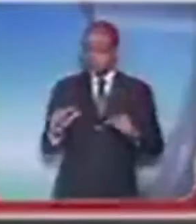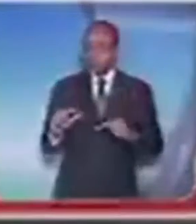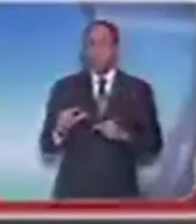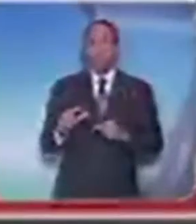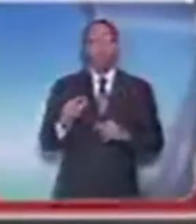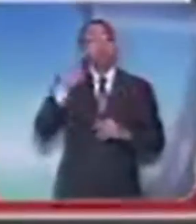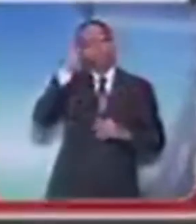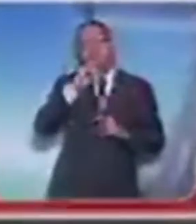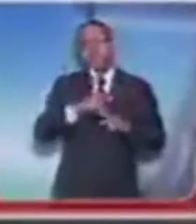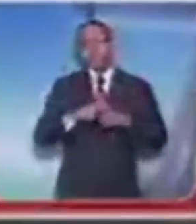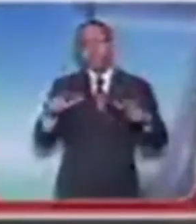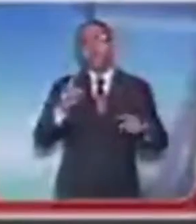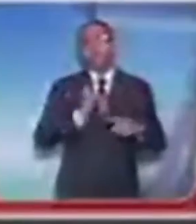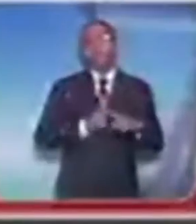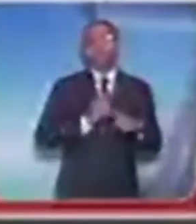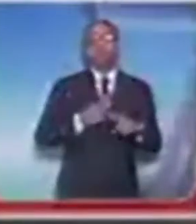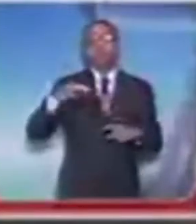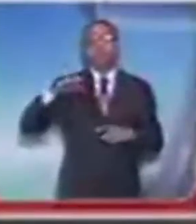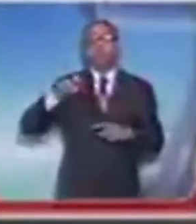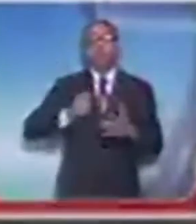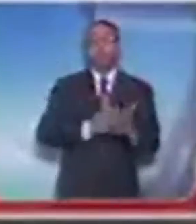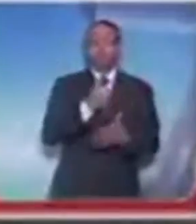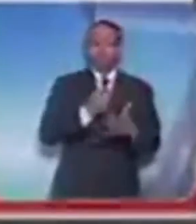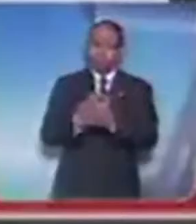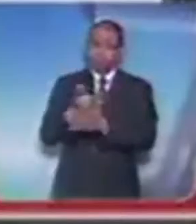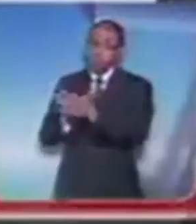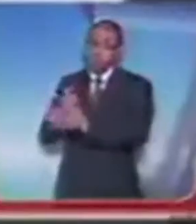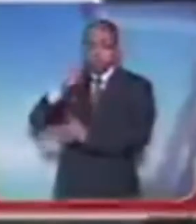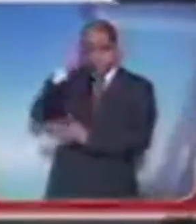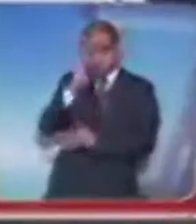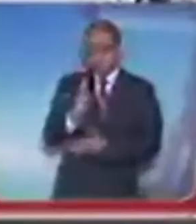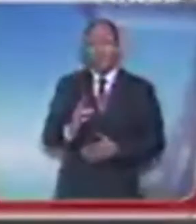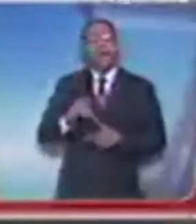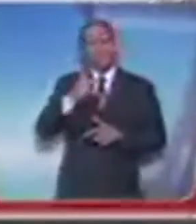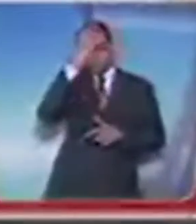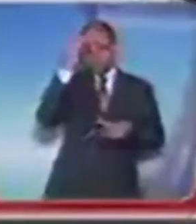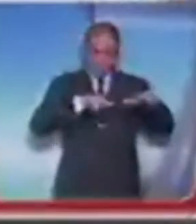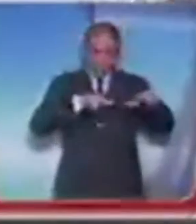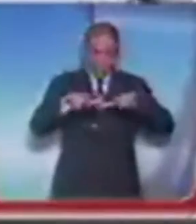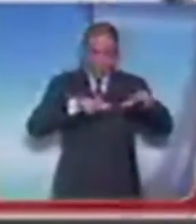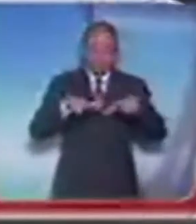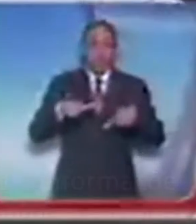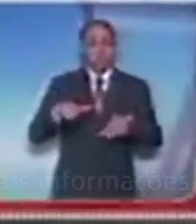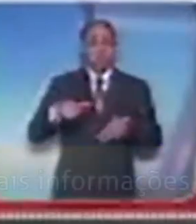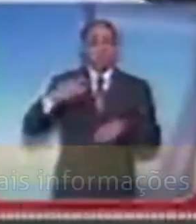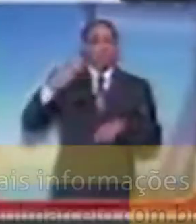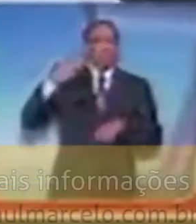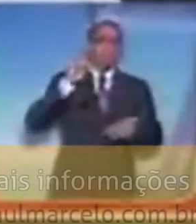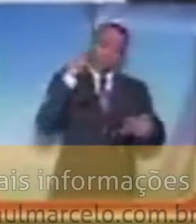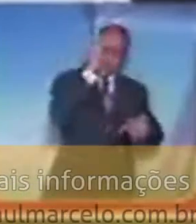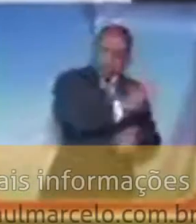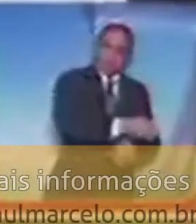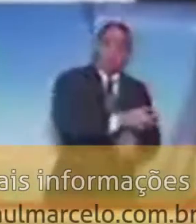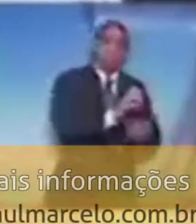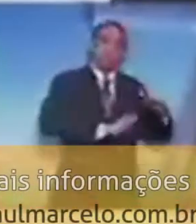tem crescido nos últimos anos é por conta do mercado consumidor brasileiro. É o trabalhador que não é terceirizado, deputado Barba, que trabalha